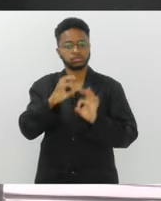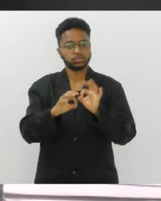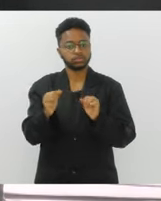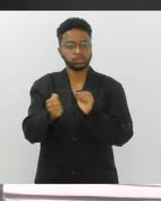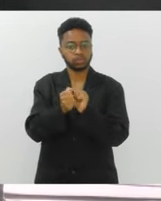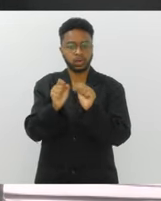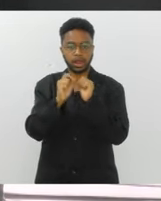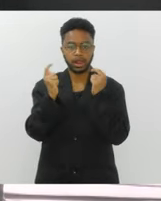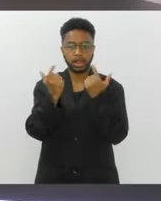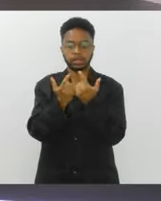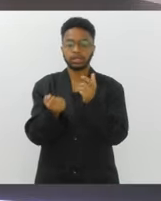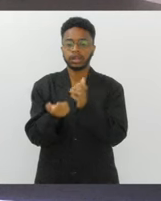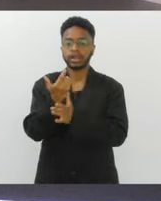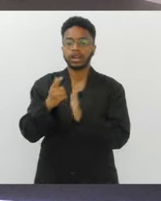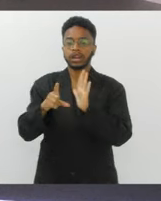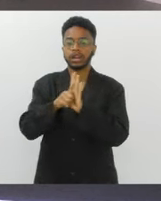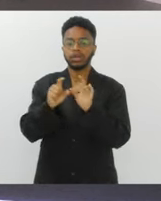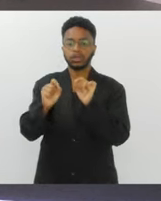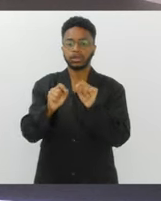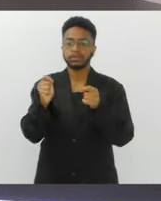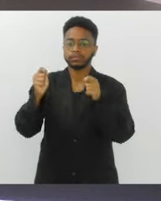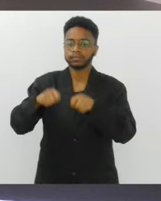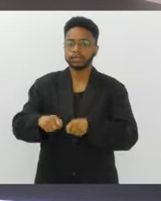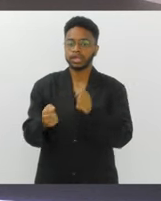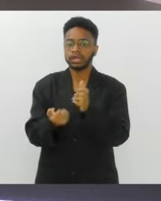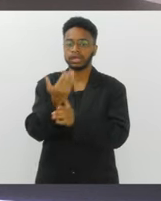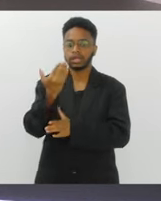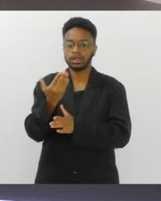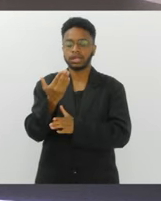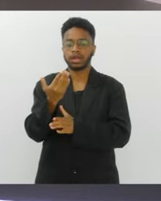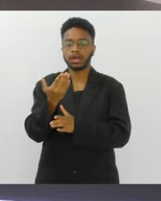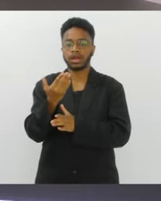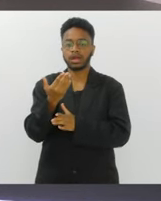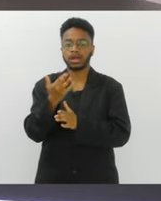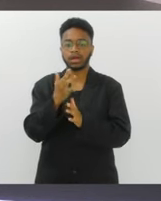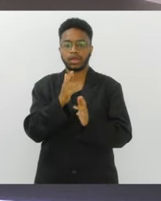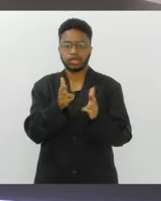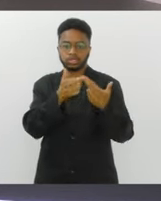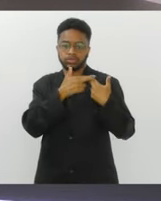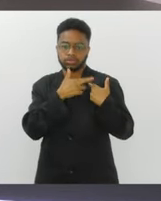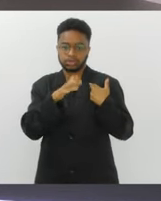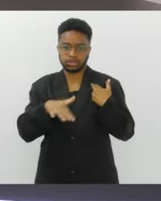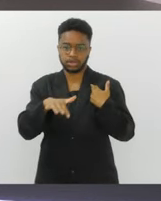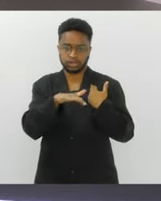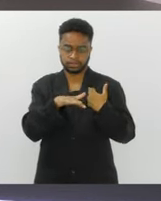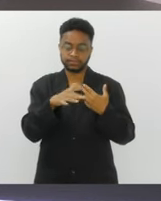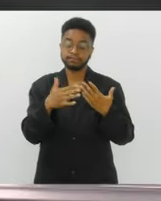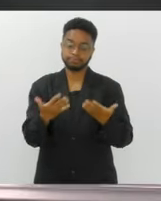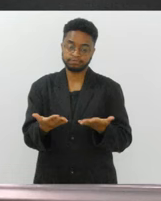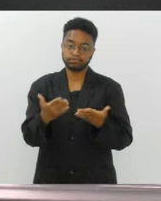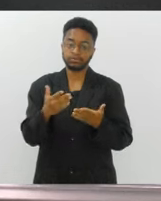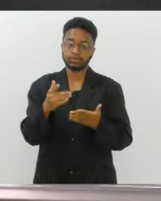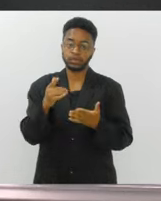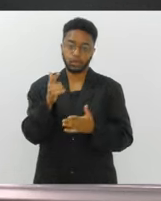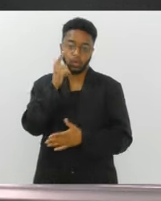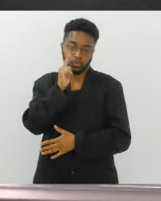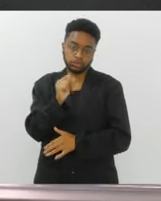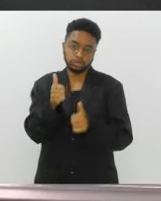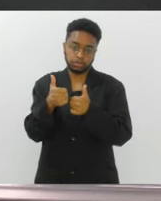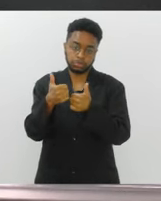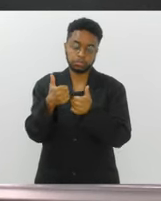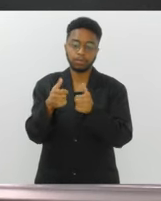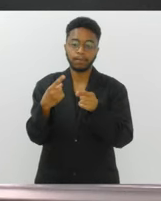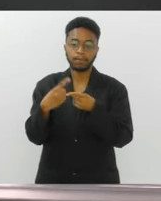que estabeleceu a possibilidade de criar governança sobre essa região metropolitana. E ela foi exitosa no sentido que lá também